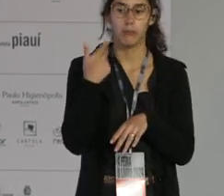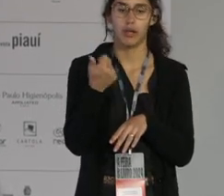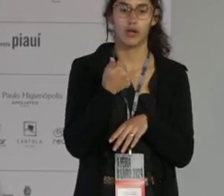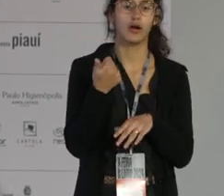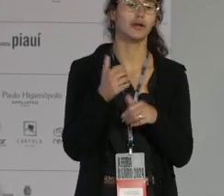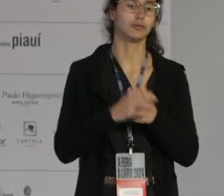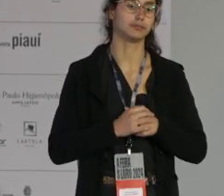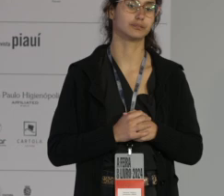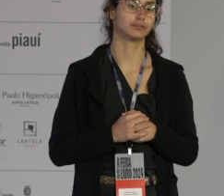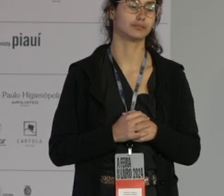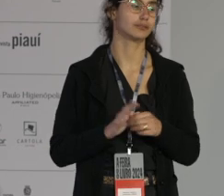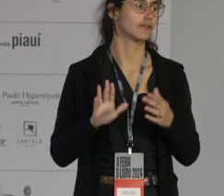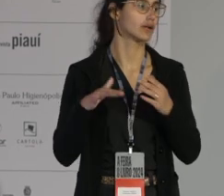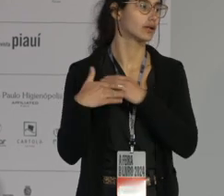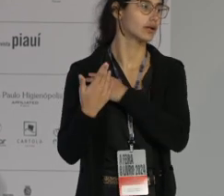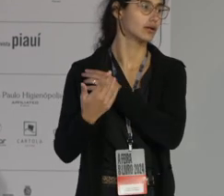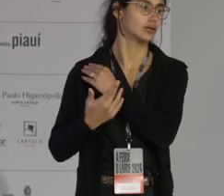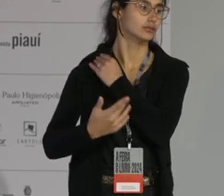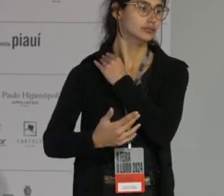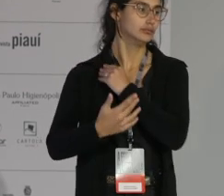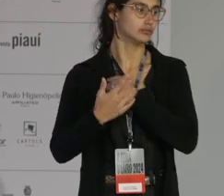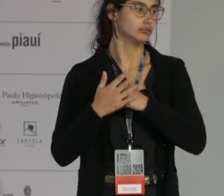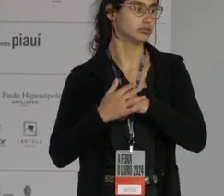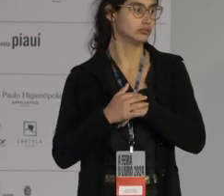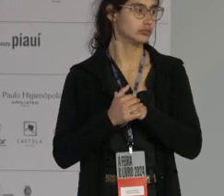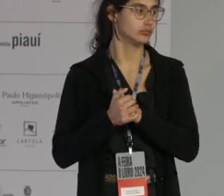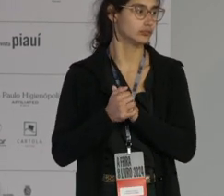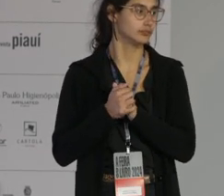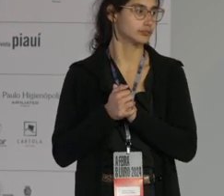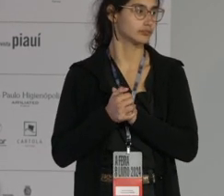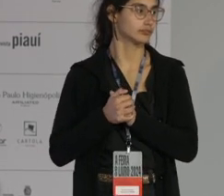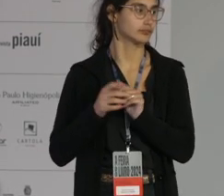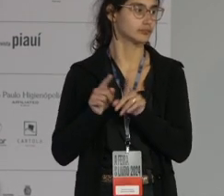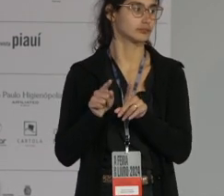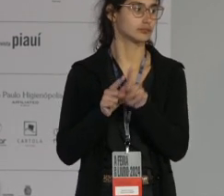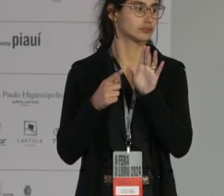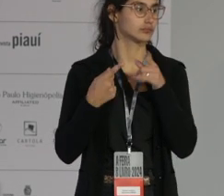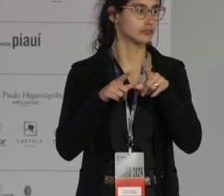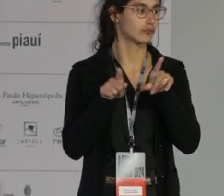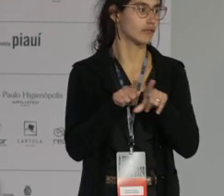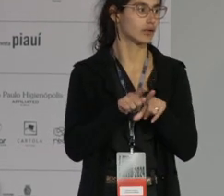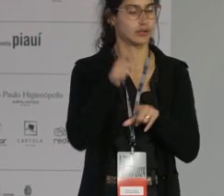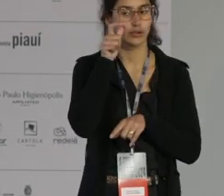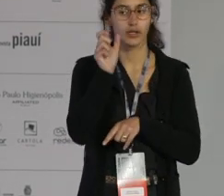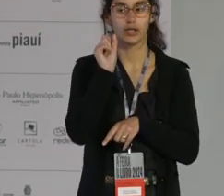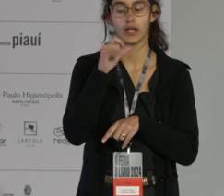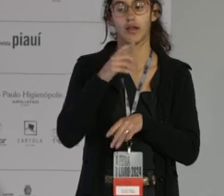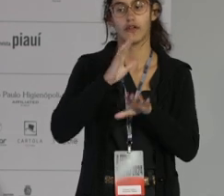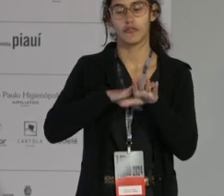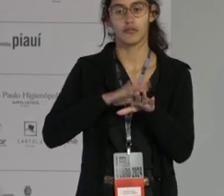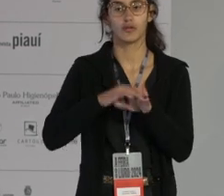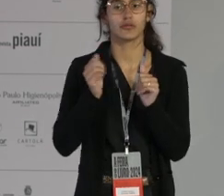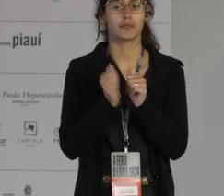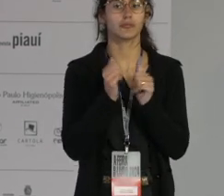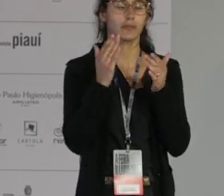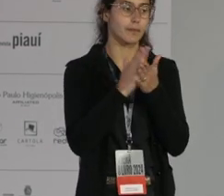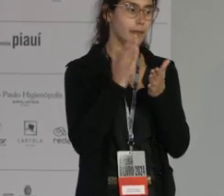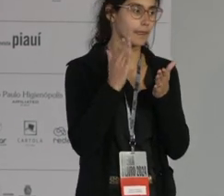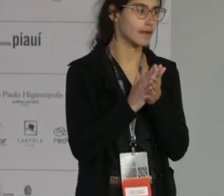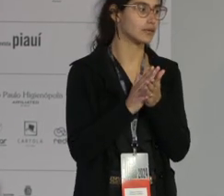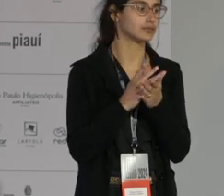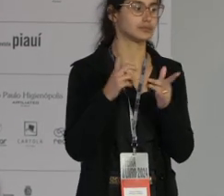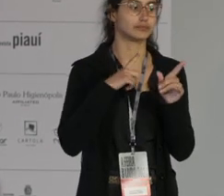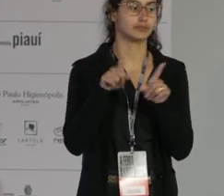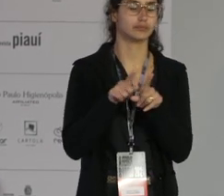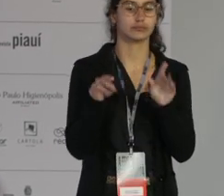Assim. Então, mas assim, essa provocação é interessante. Se a gente teria feito com o livro